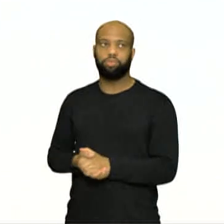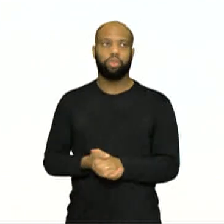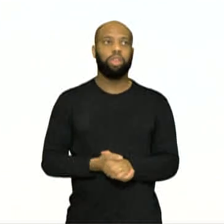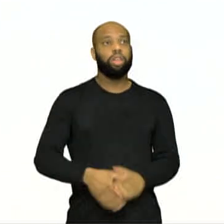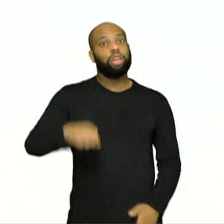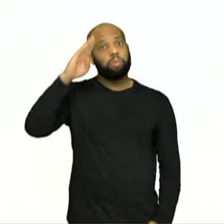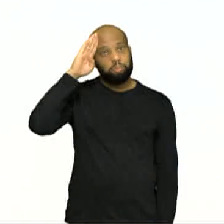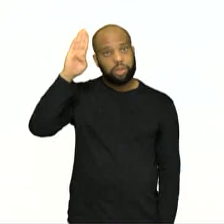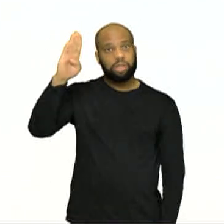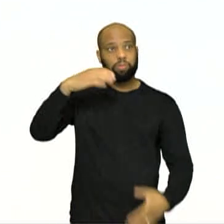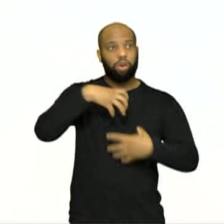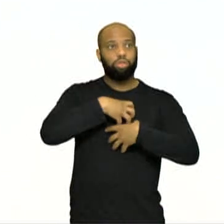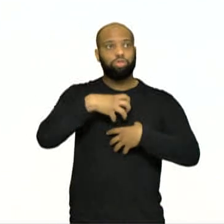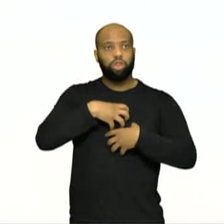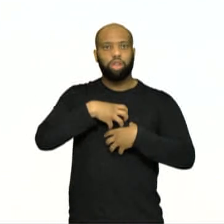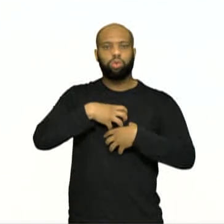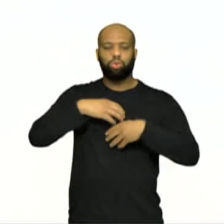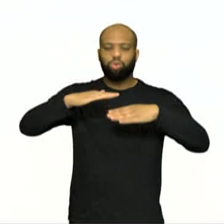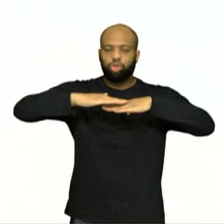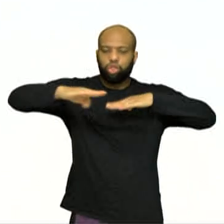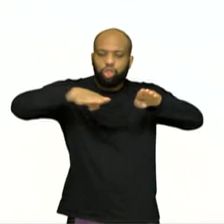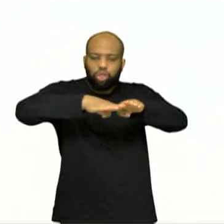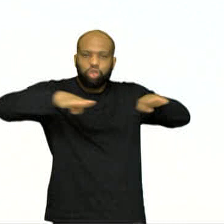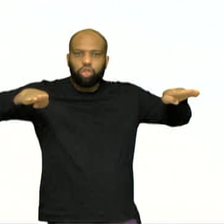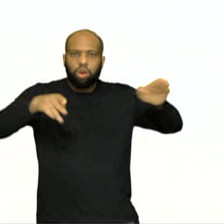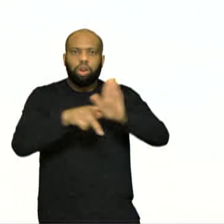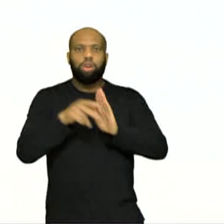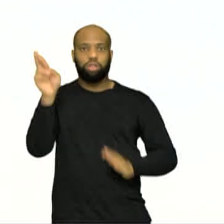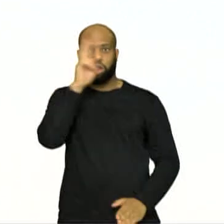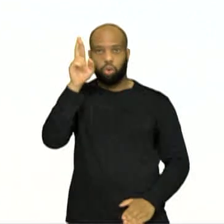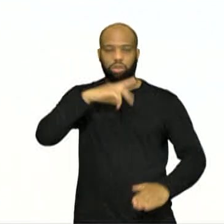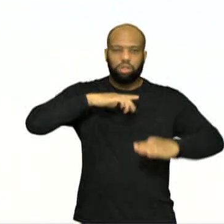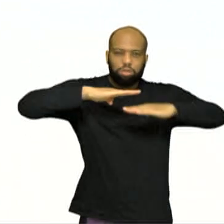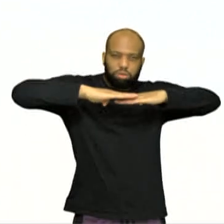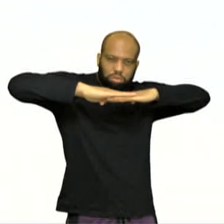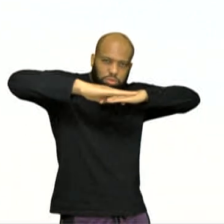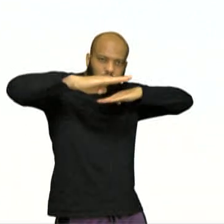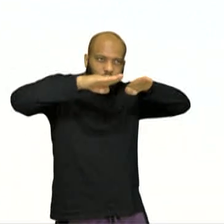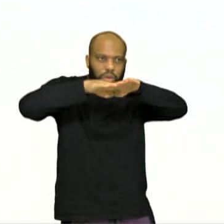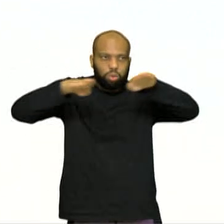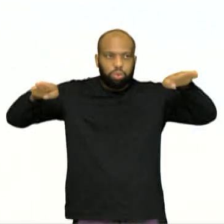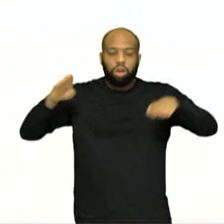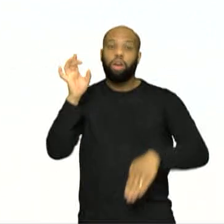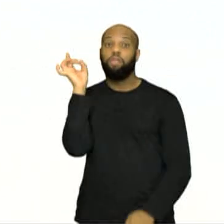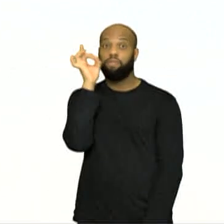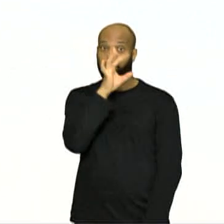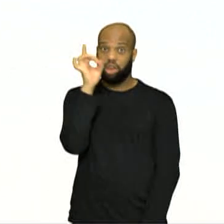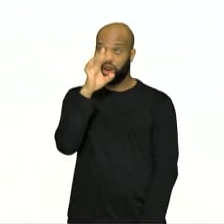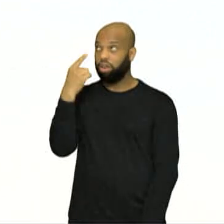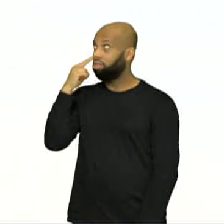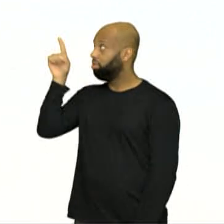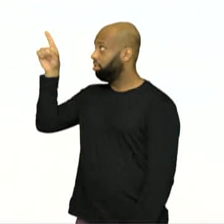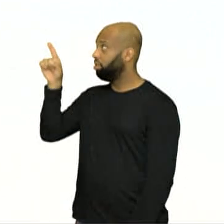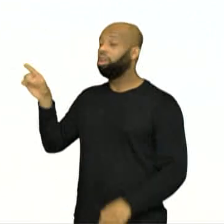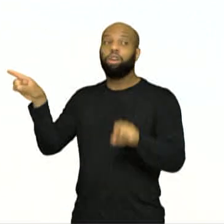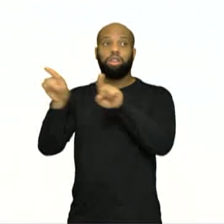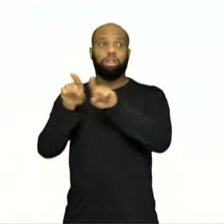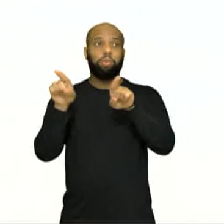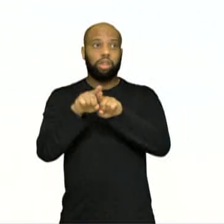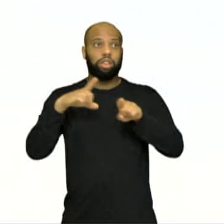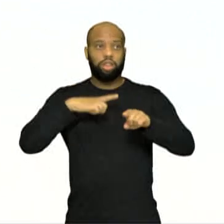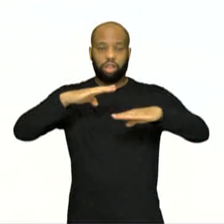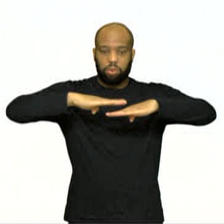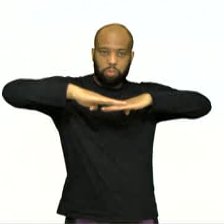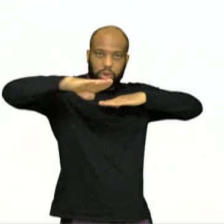as principais formas de relevo na Rússia seriam as planícies, que estão pintadas de verde aqui no mapa. A gente vai ter lá a